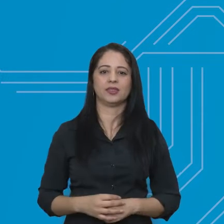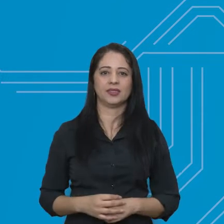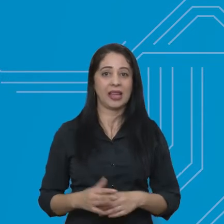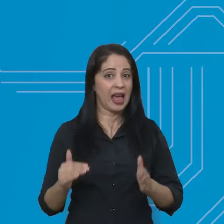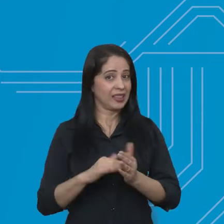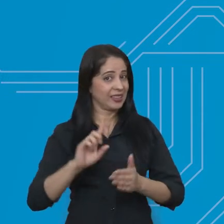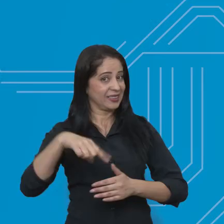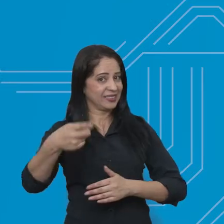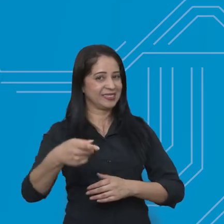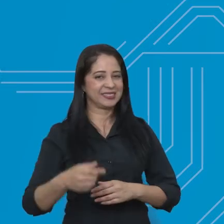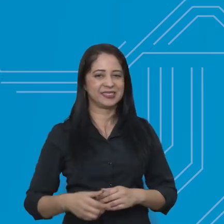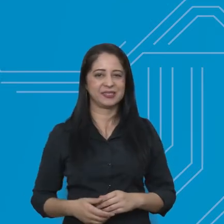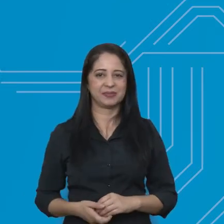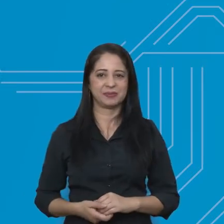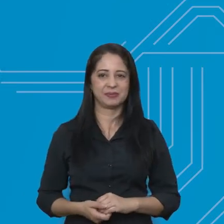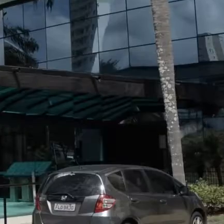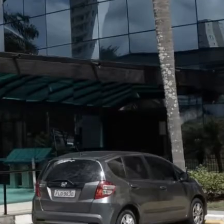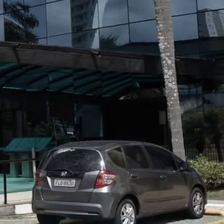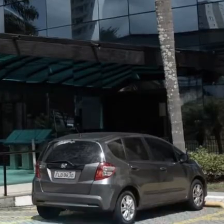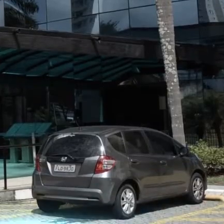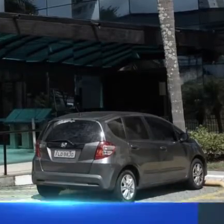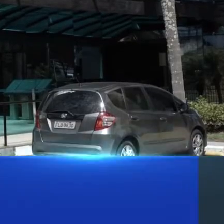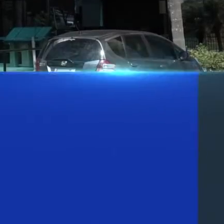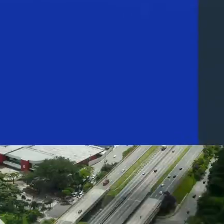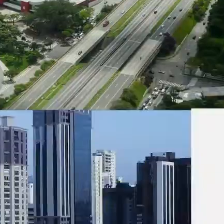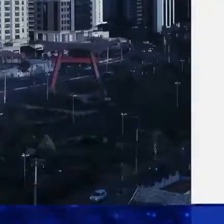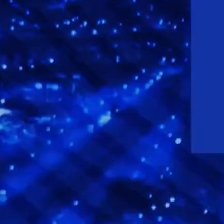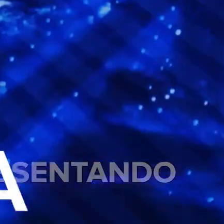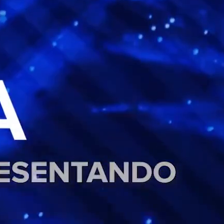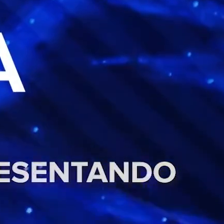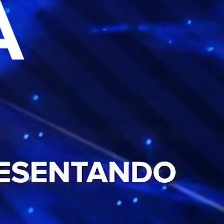aleitamento materno. Até já!